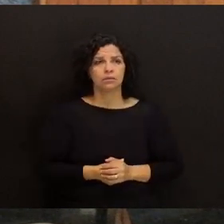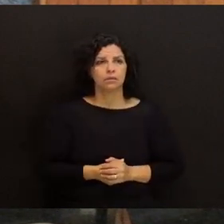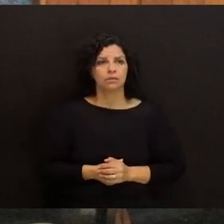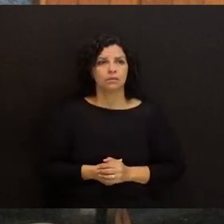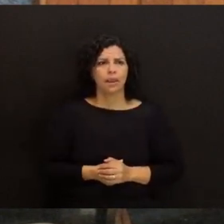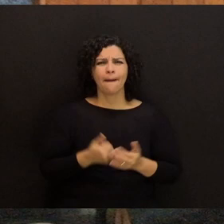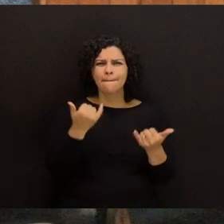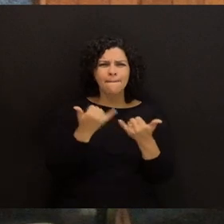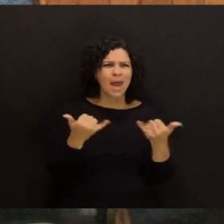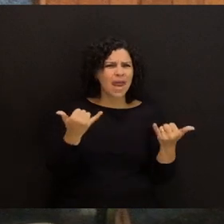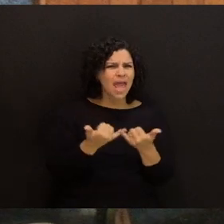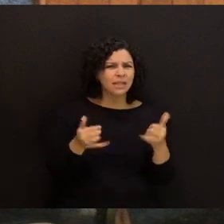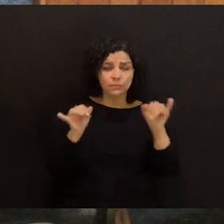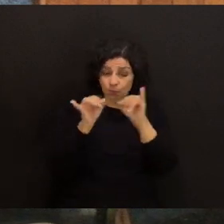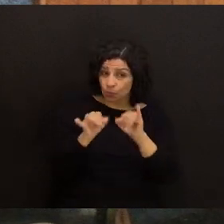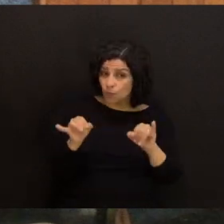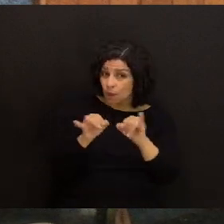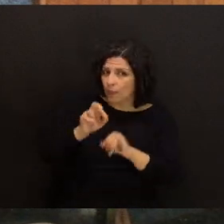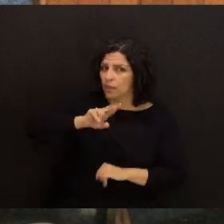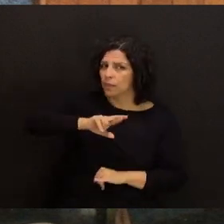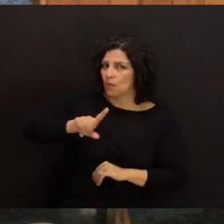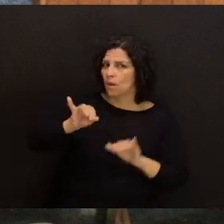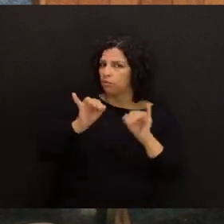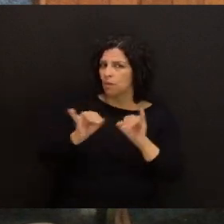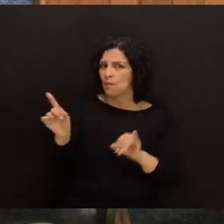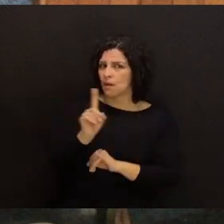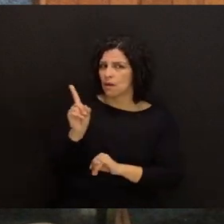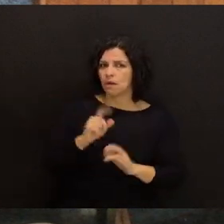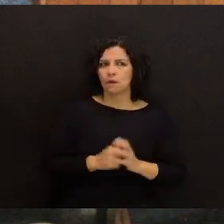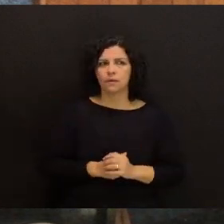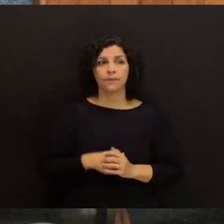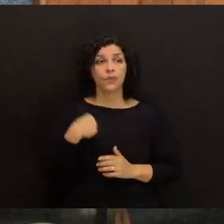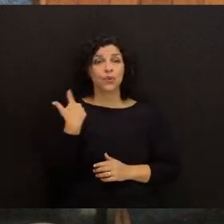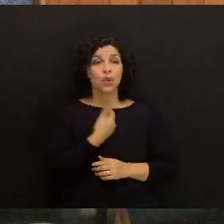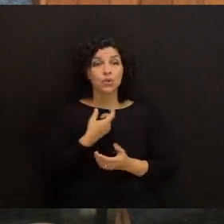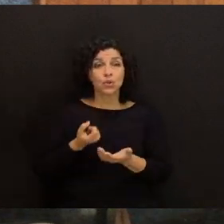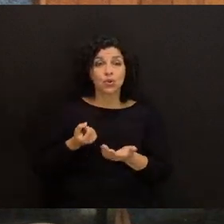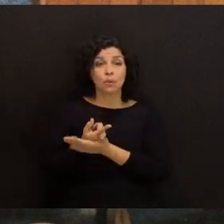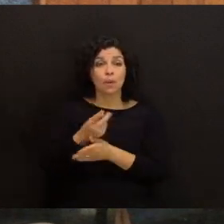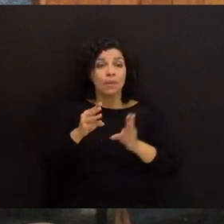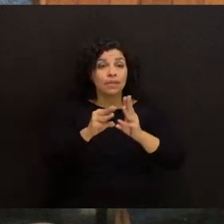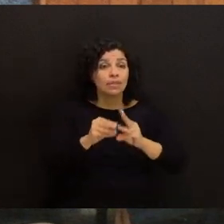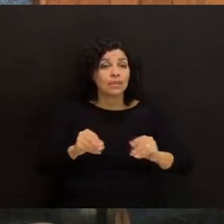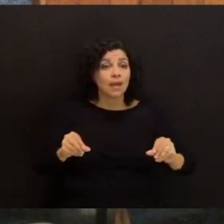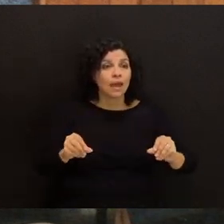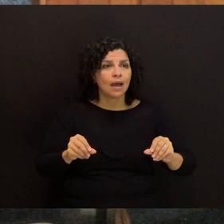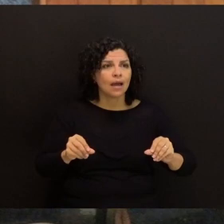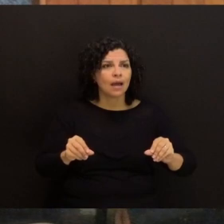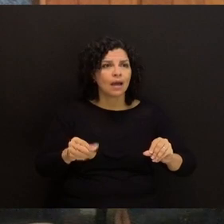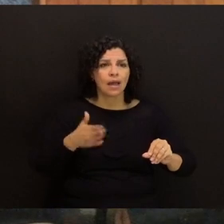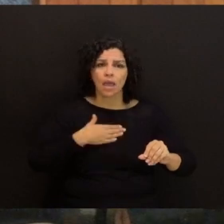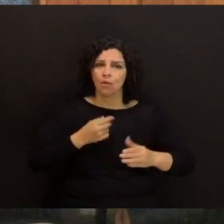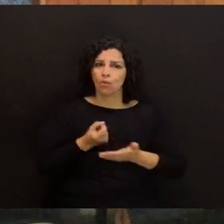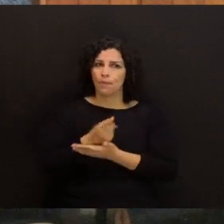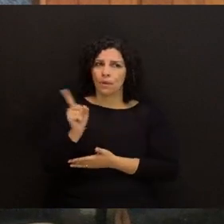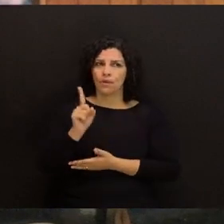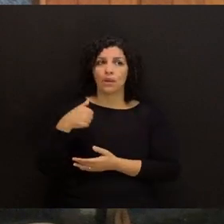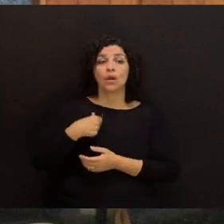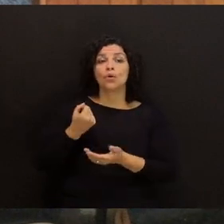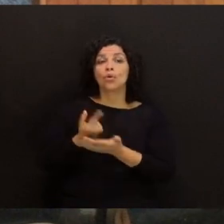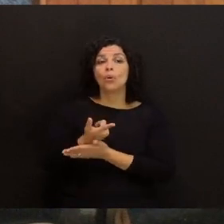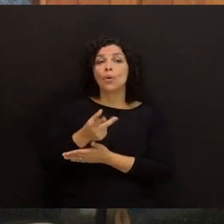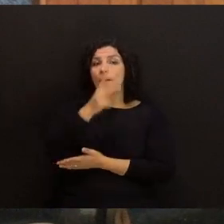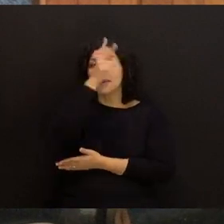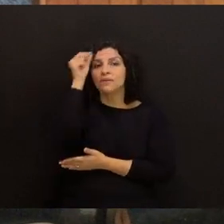parece algo bobo gente mas não é bobo compramos um terreno compramos não porque não fui eu que comprei esse terreno quem comprou foi